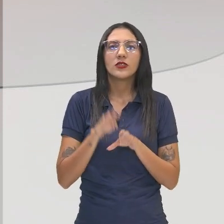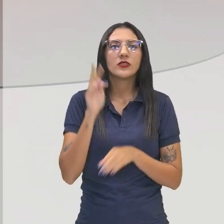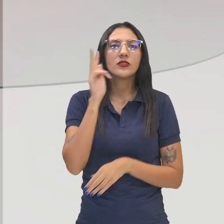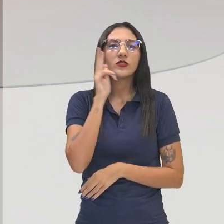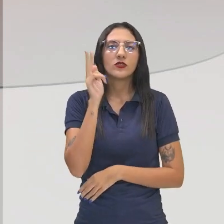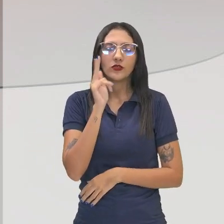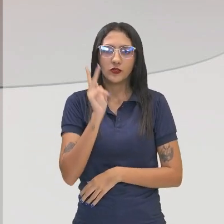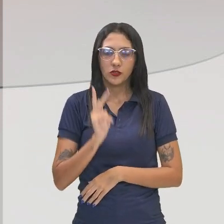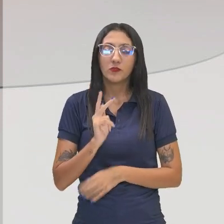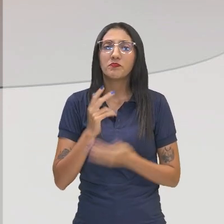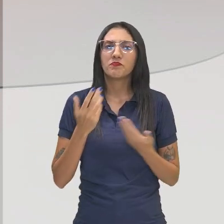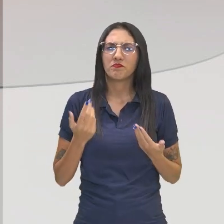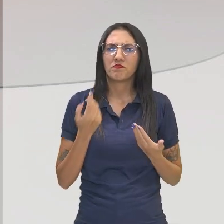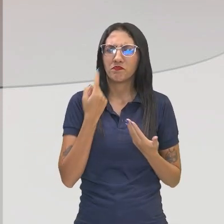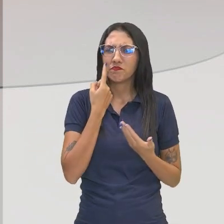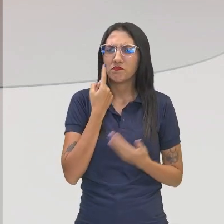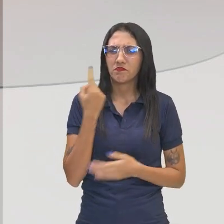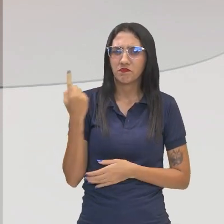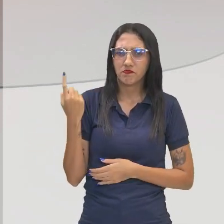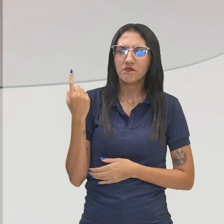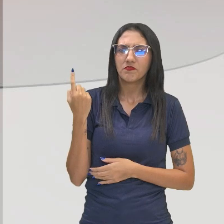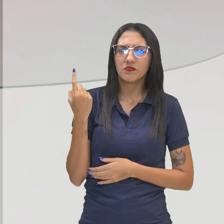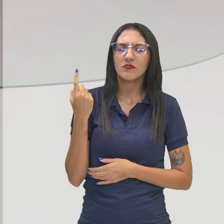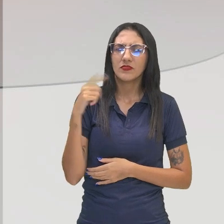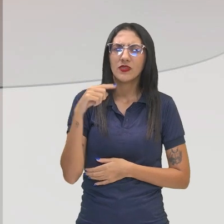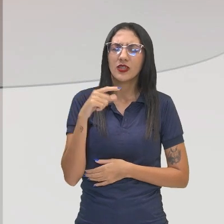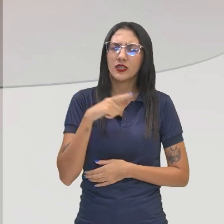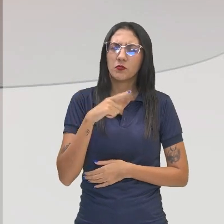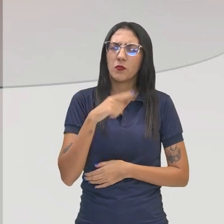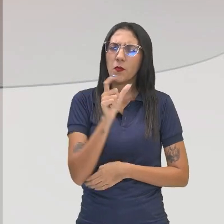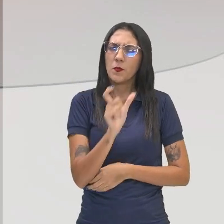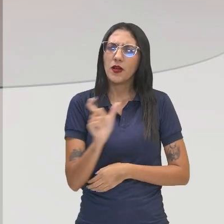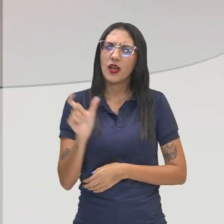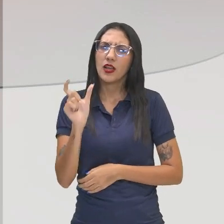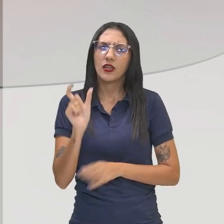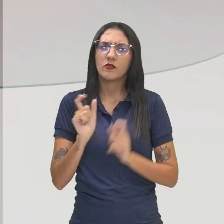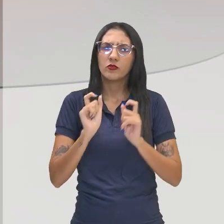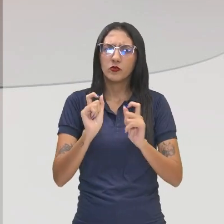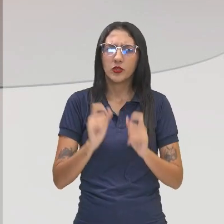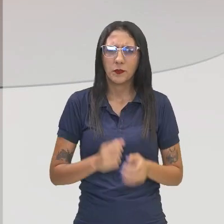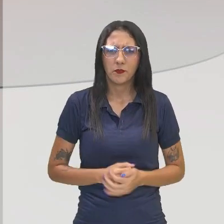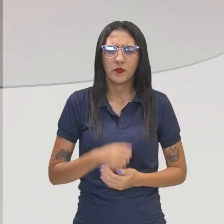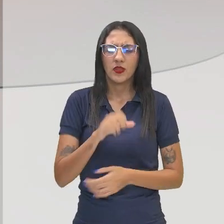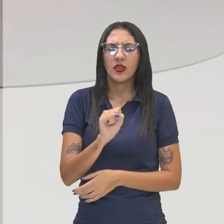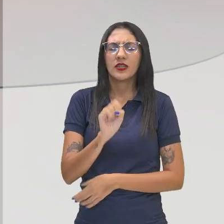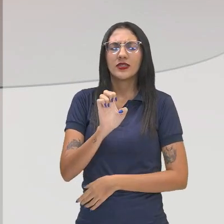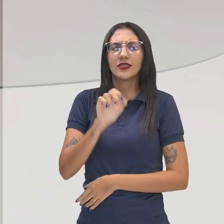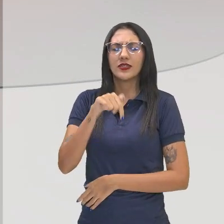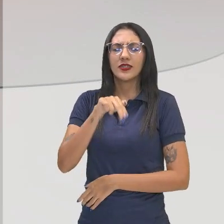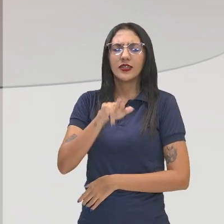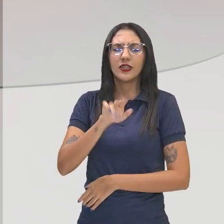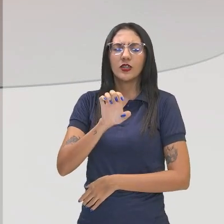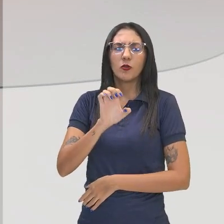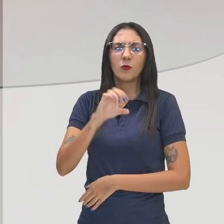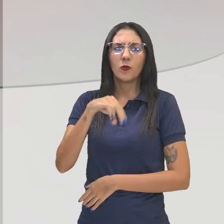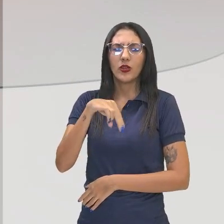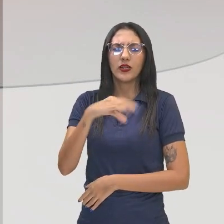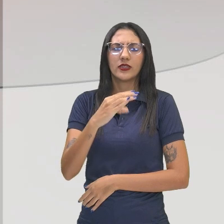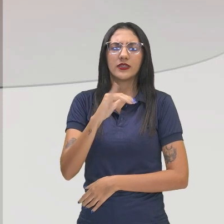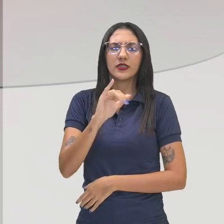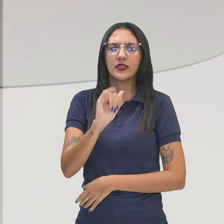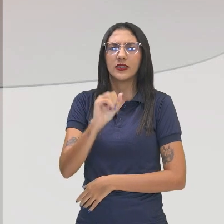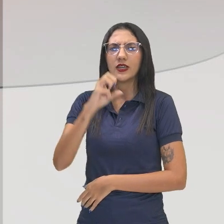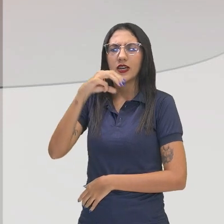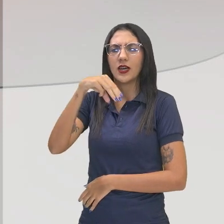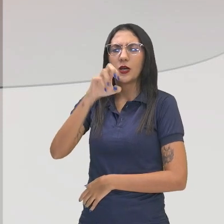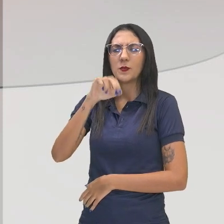nosso quadro, nós temos um que fala assim, o sequenciamento de eventos.